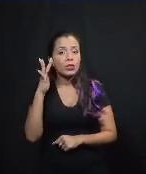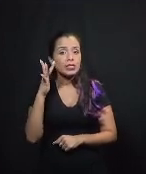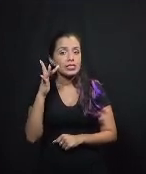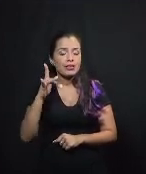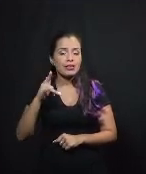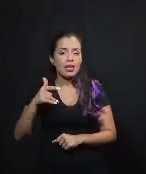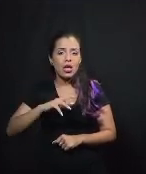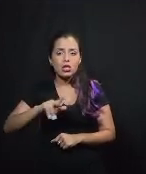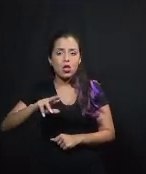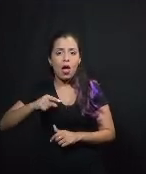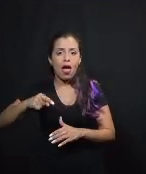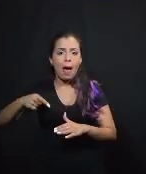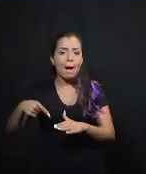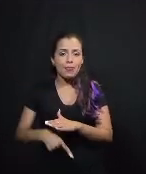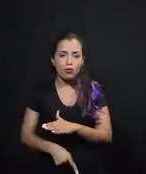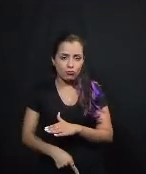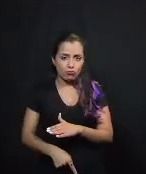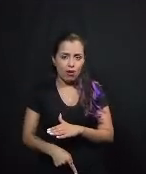aprofundar